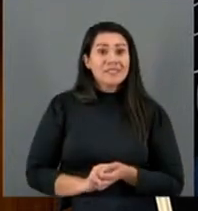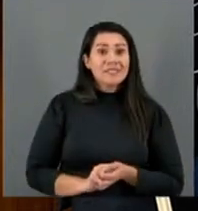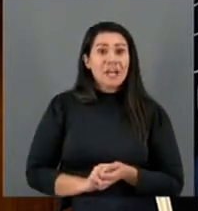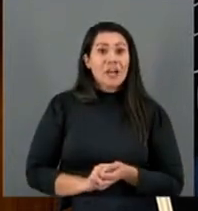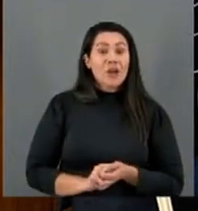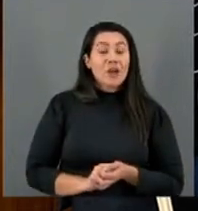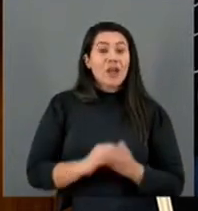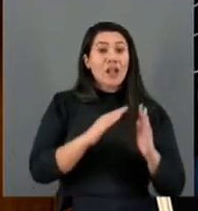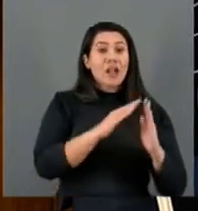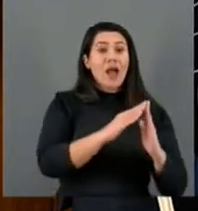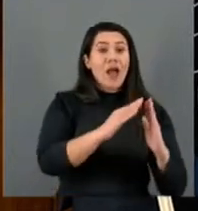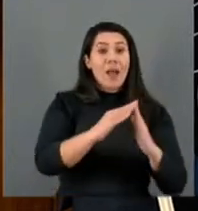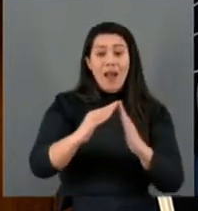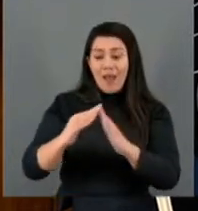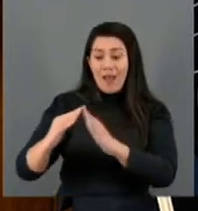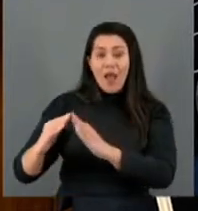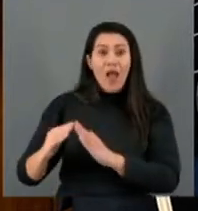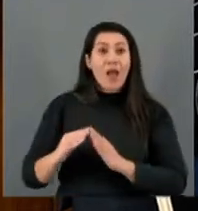habitacional,